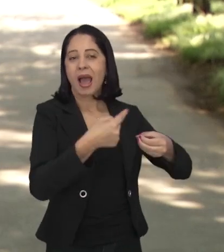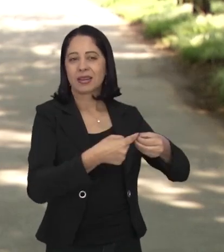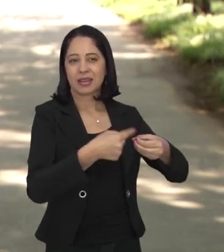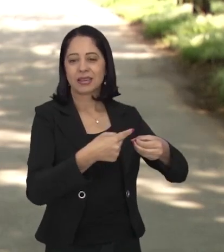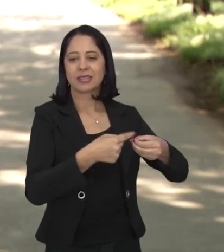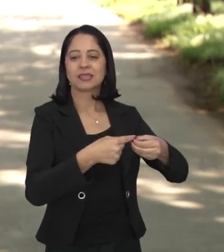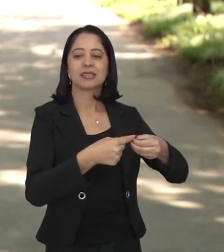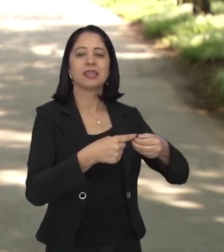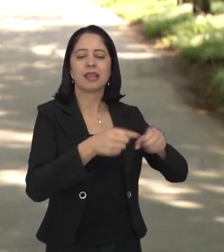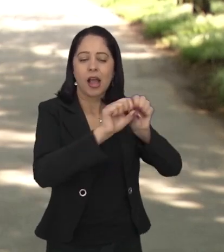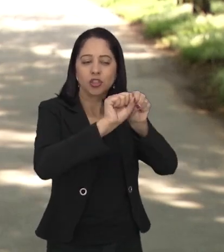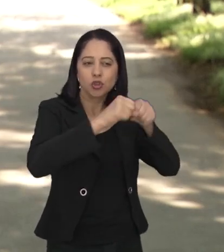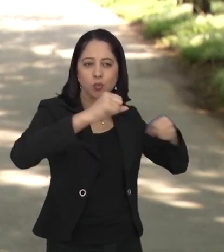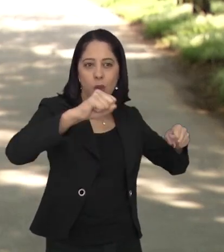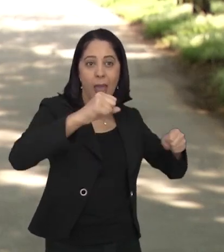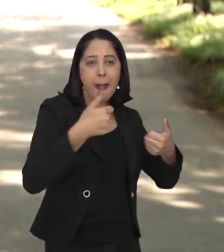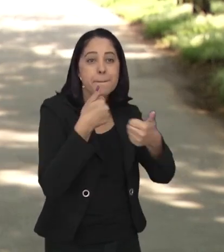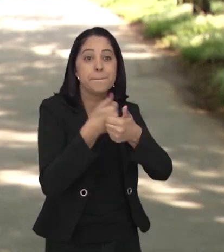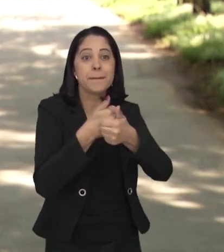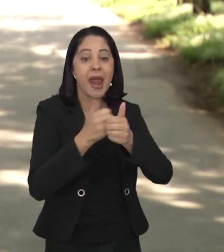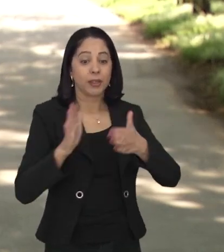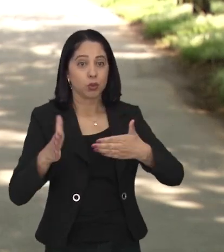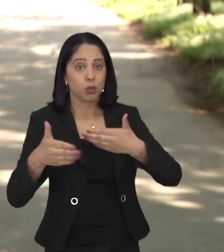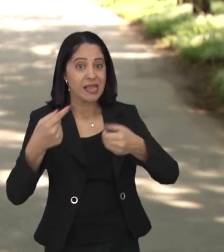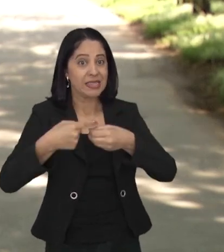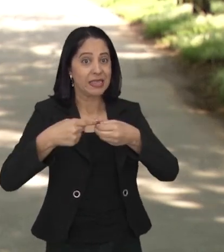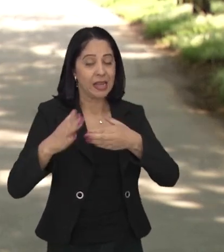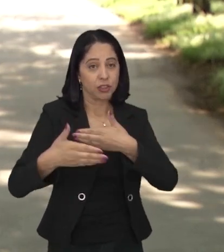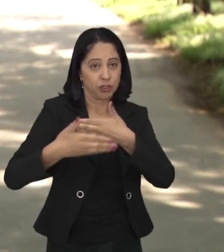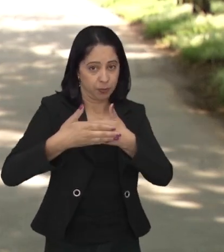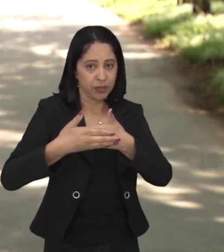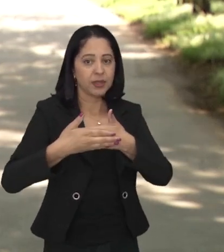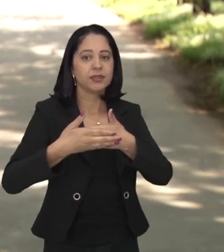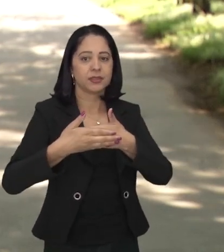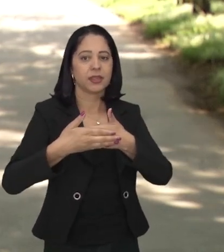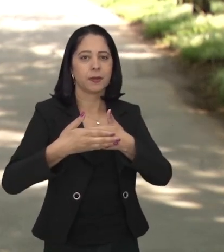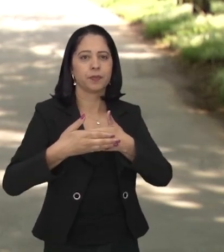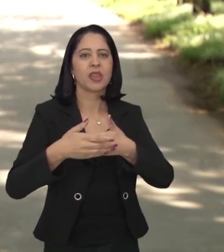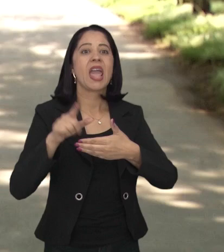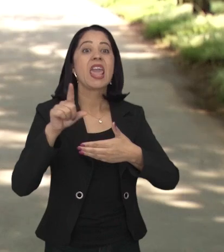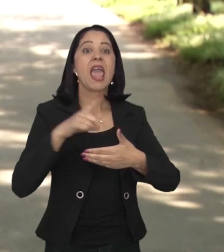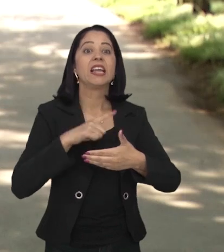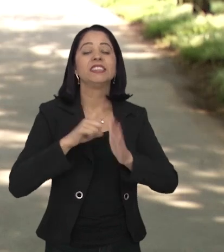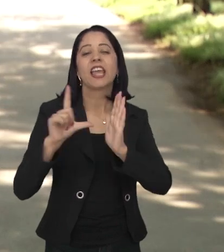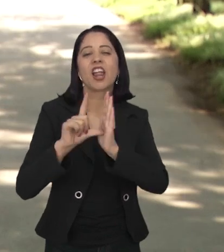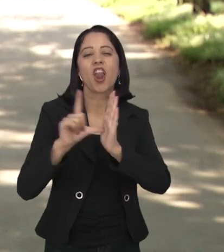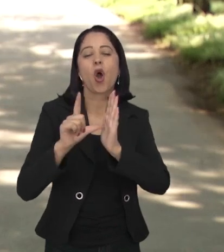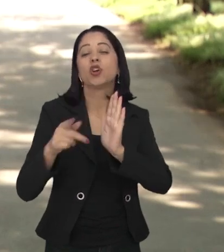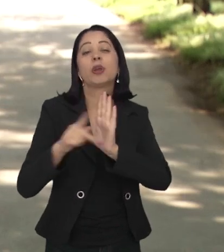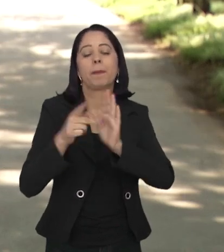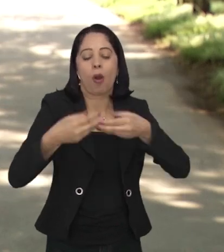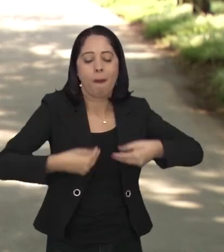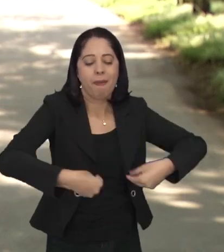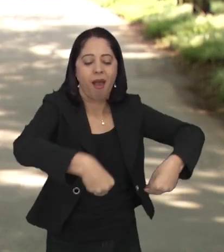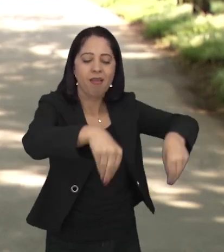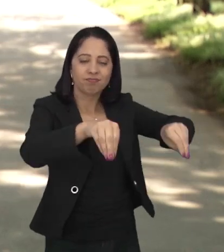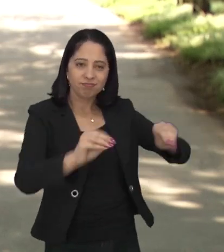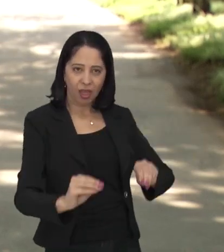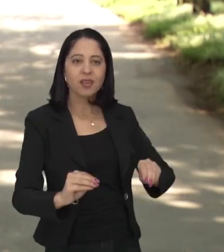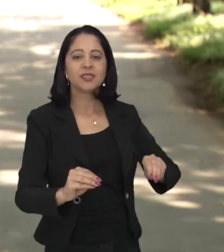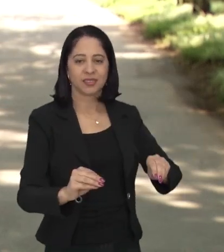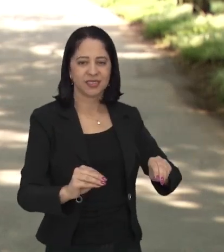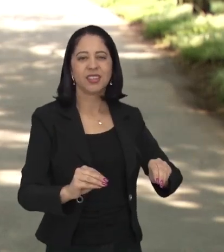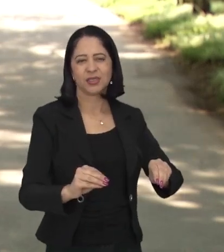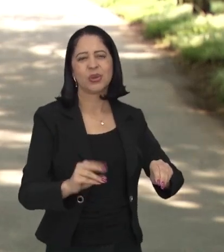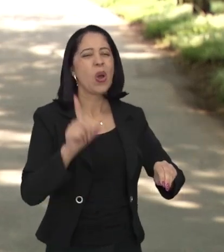em Sertãozinho, lá do lado de Ribeirão Preto, e eram comerciantes, né? Trabalhavam com loja de